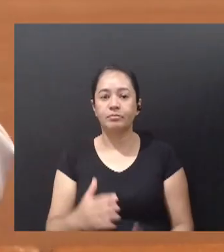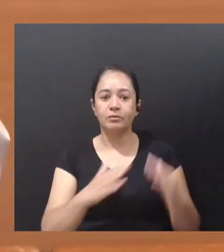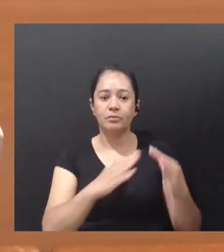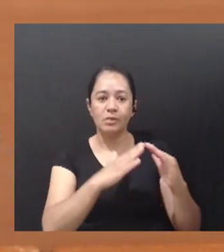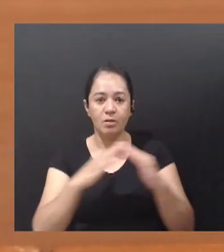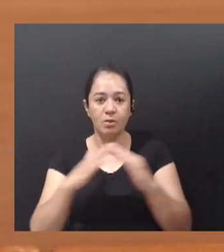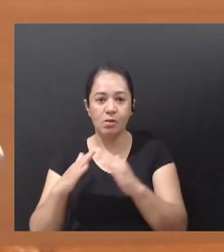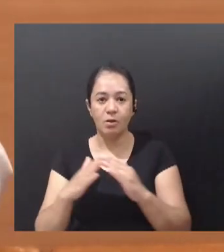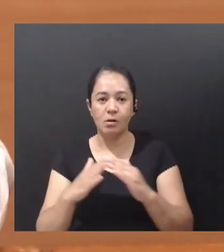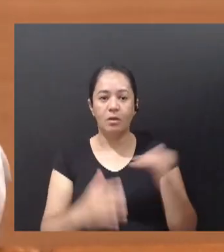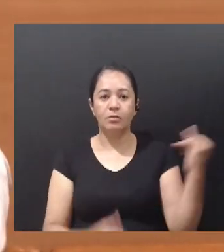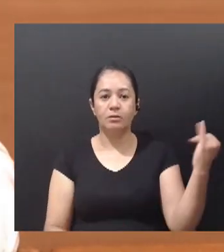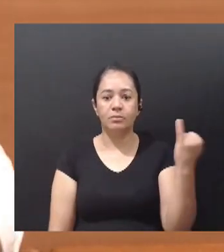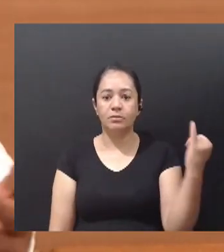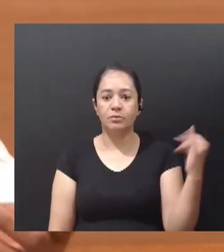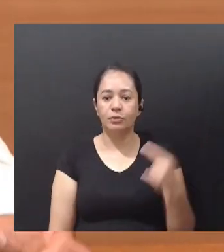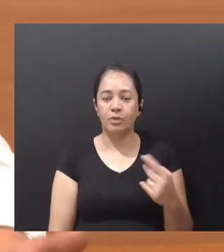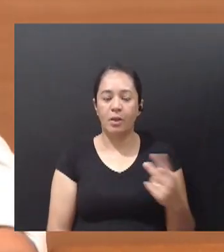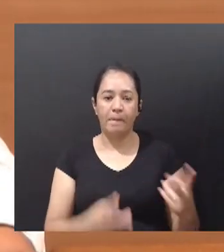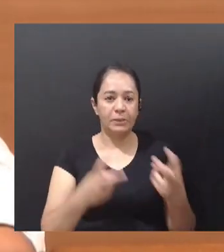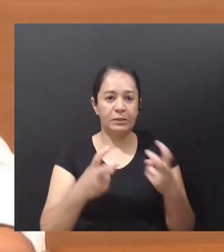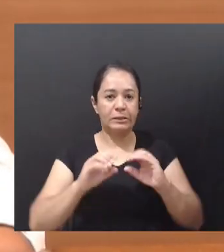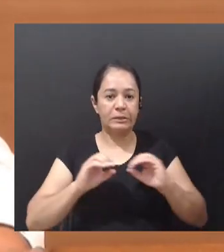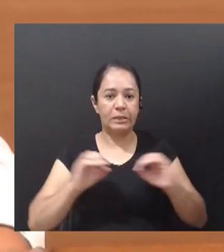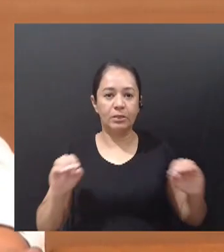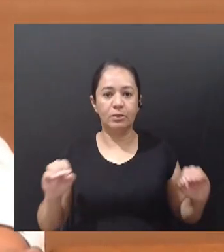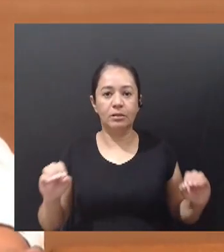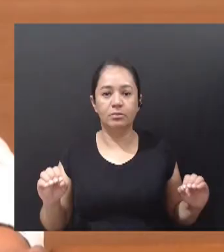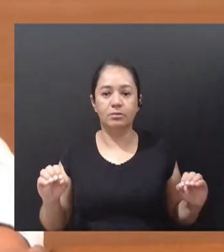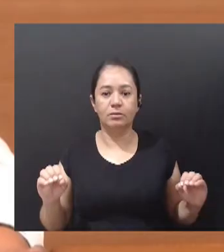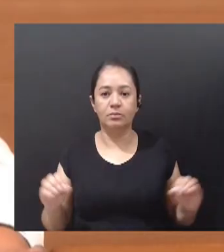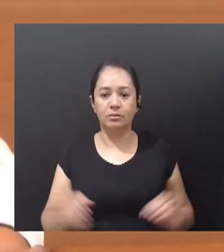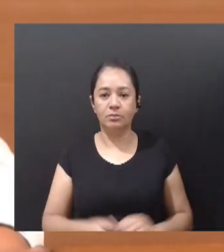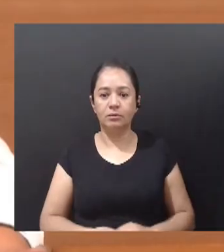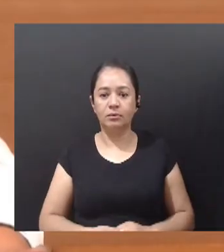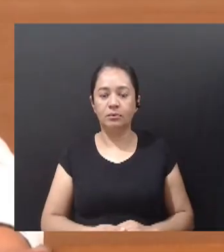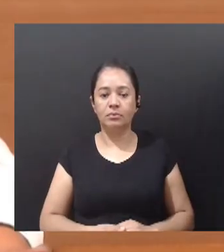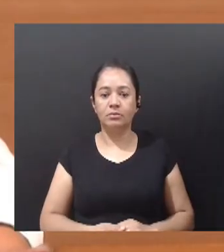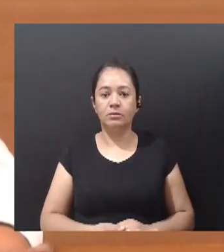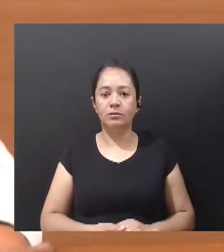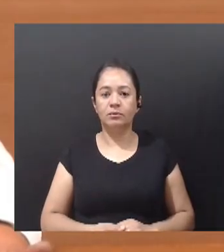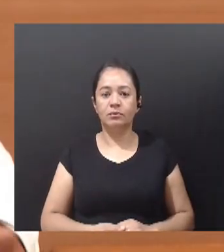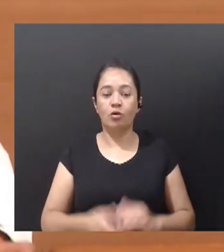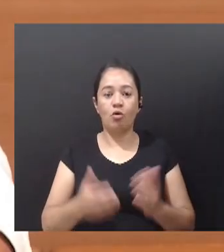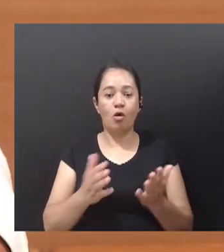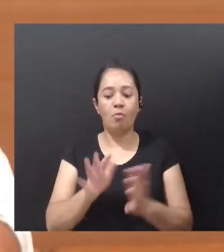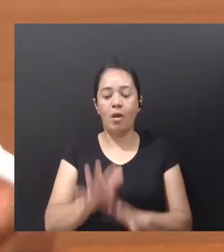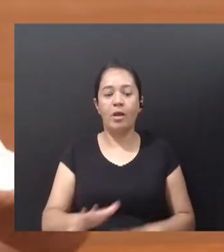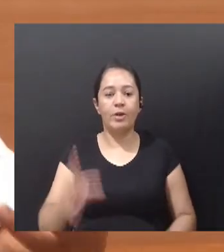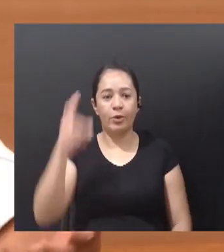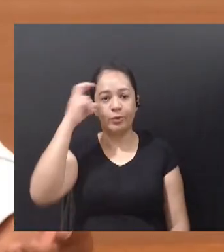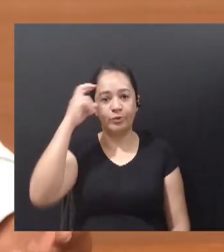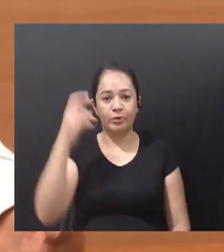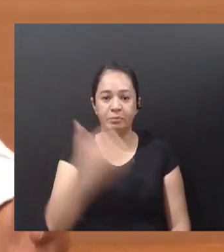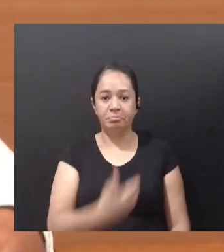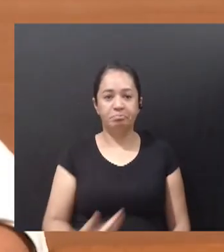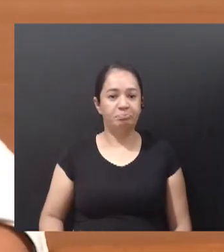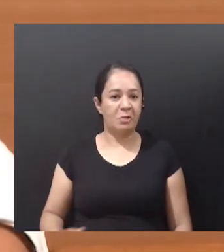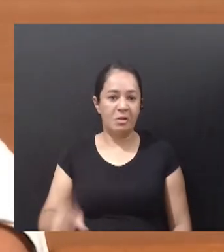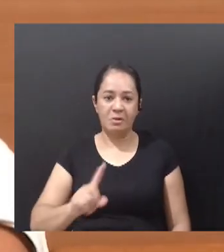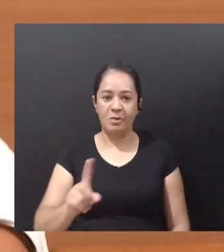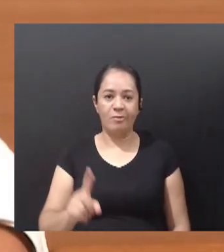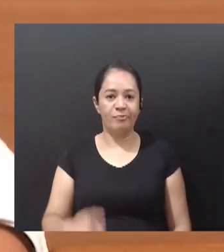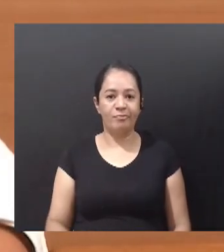a gente não era reconhecido como segmento cultural pelo governo da cidade. Eu participei desse